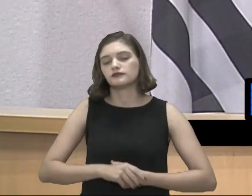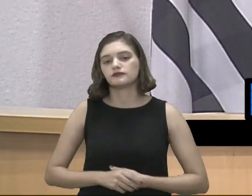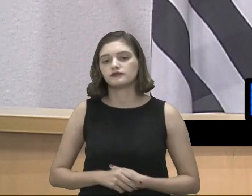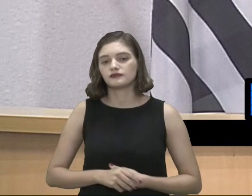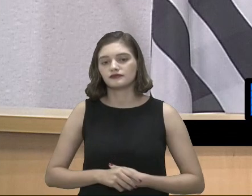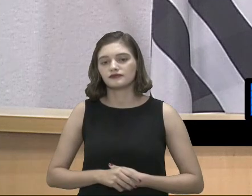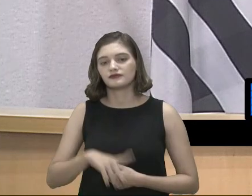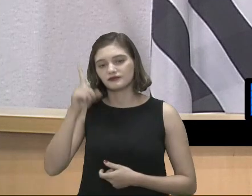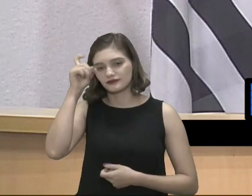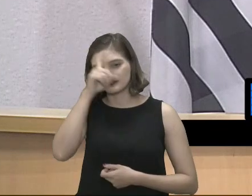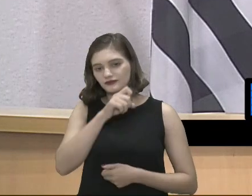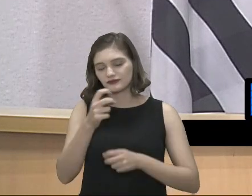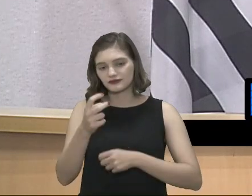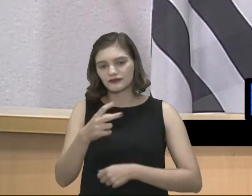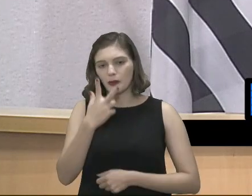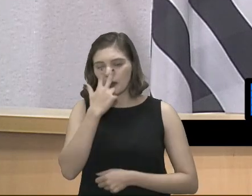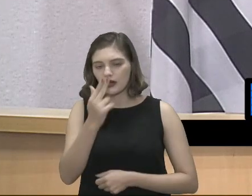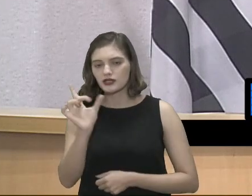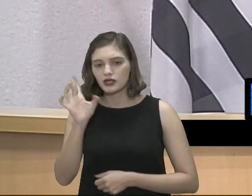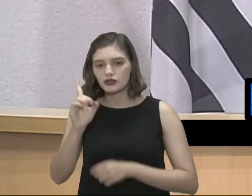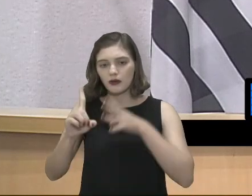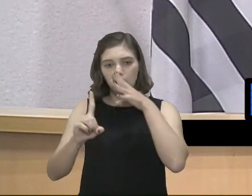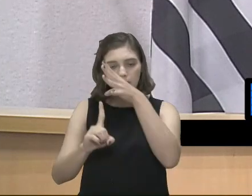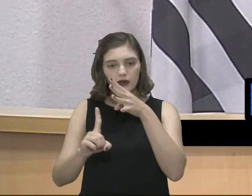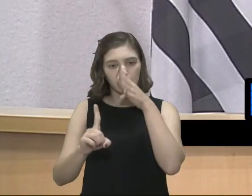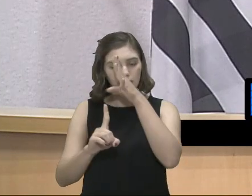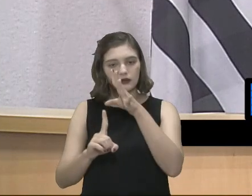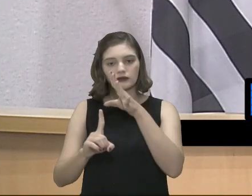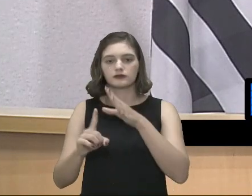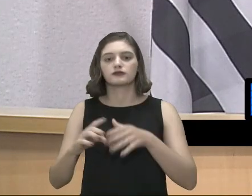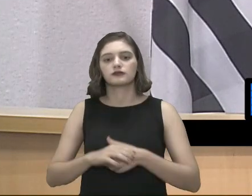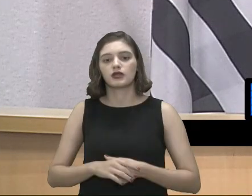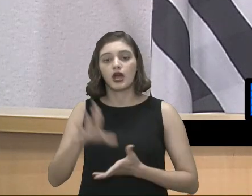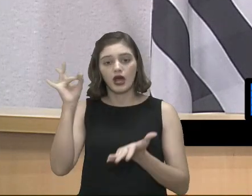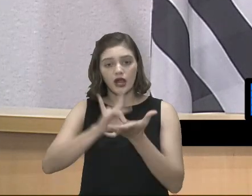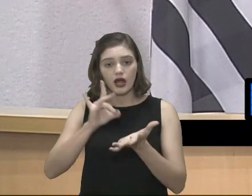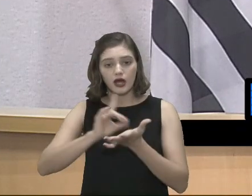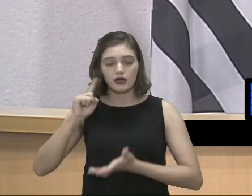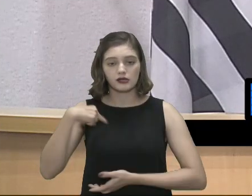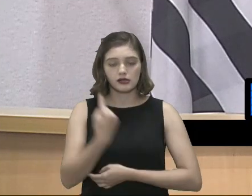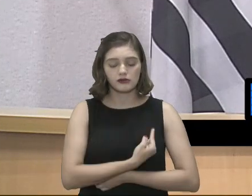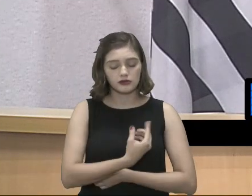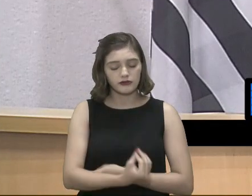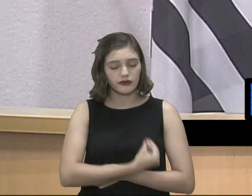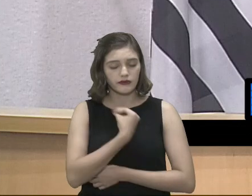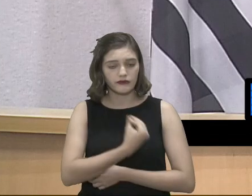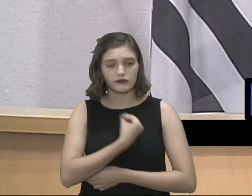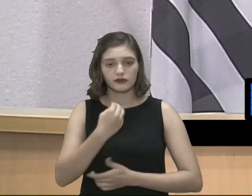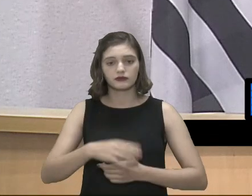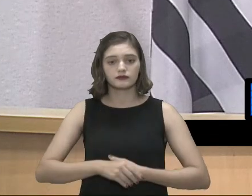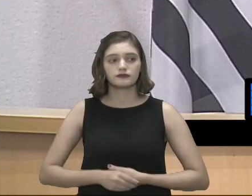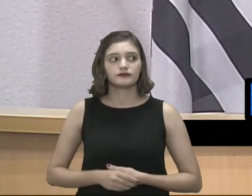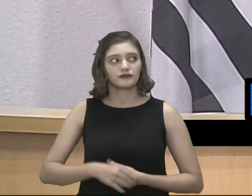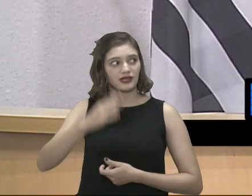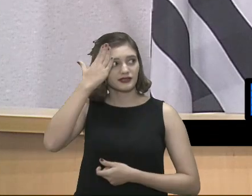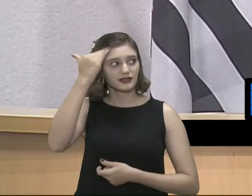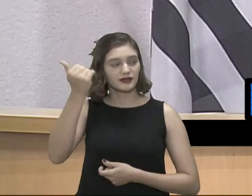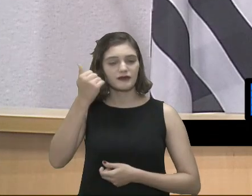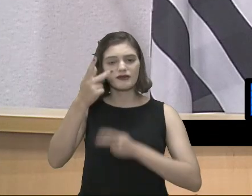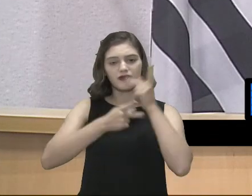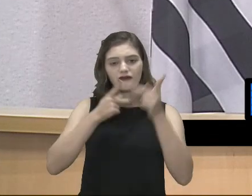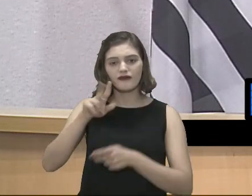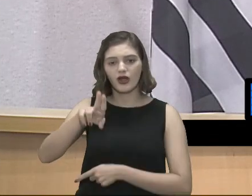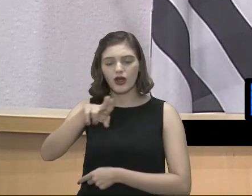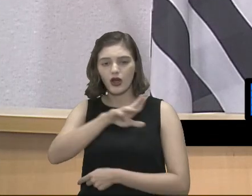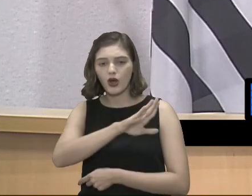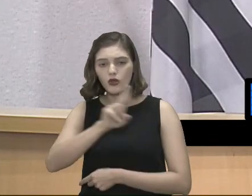Ah, é difícil, parece que é só crítica, mas não é só crítica, é a realidade que a gente passa. sabe? Tem que ficar chamando